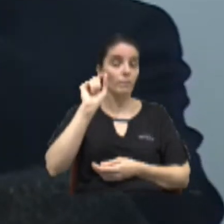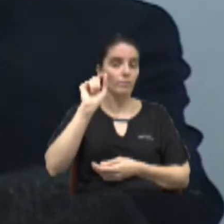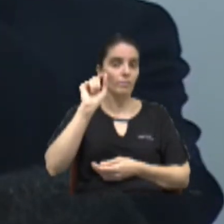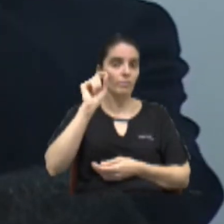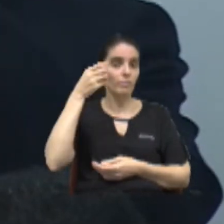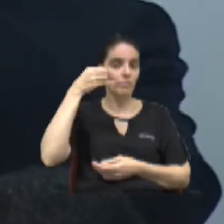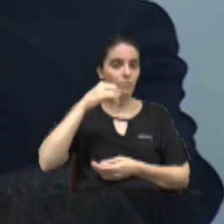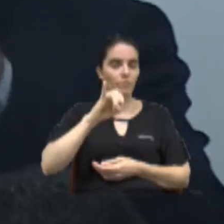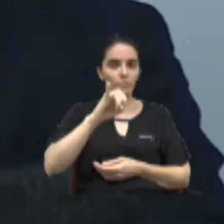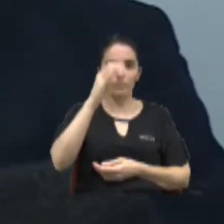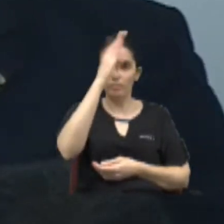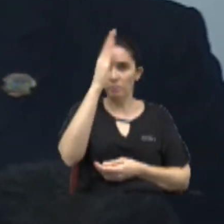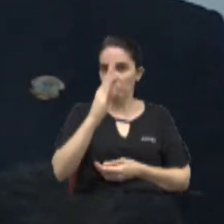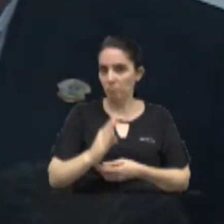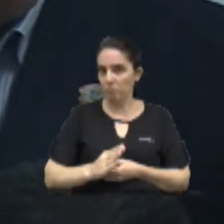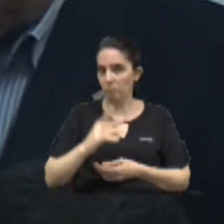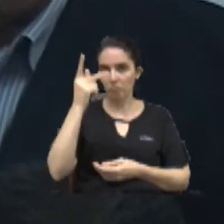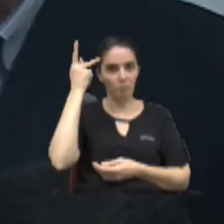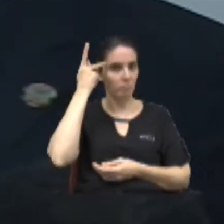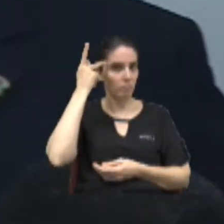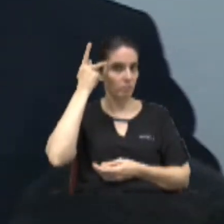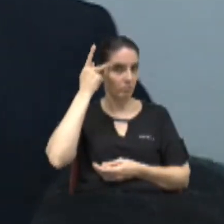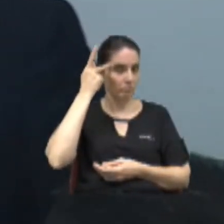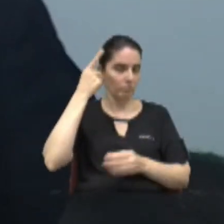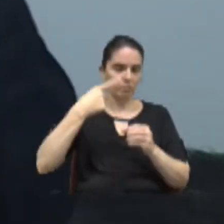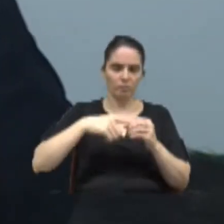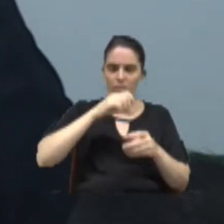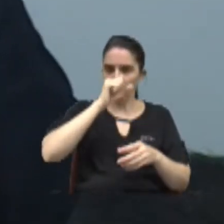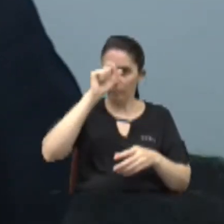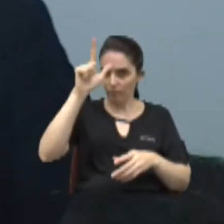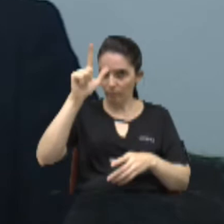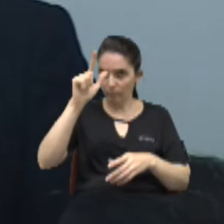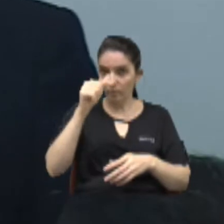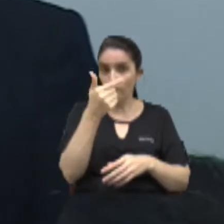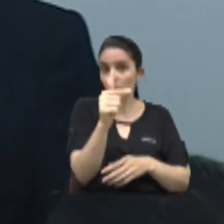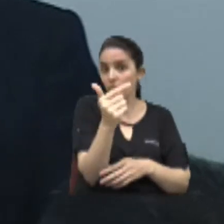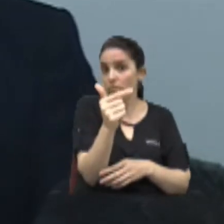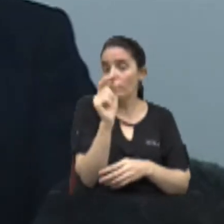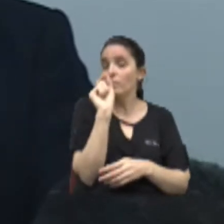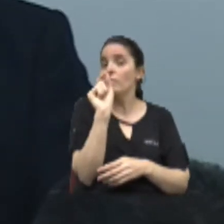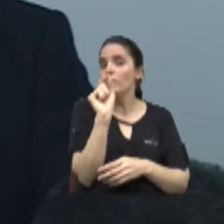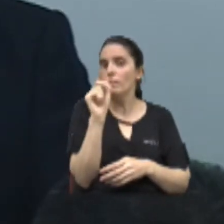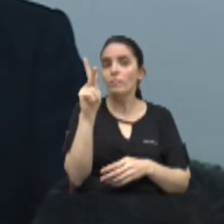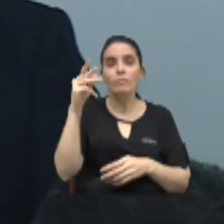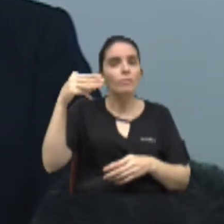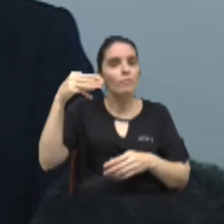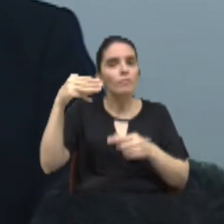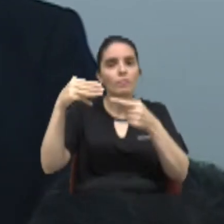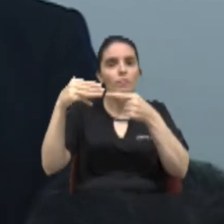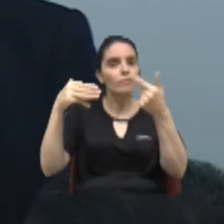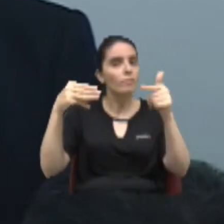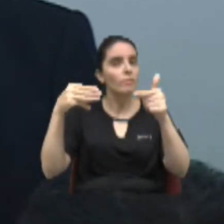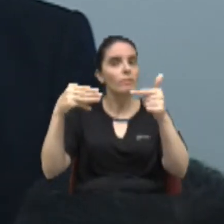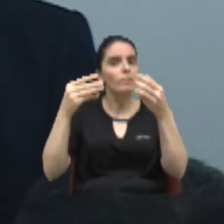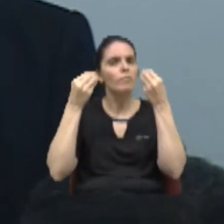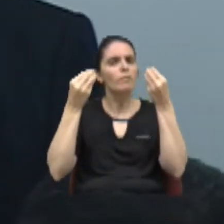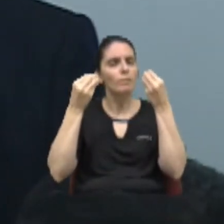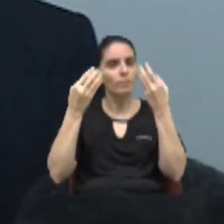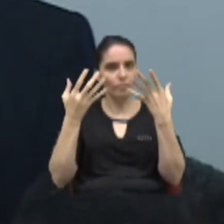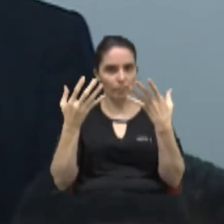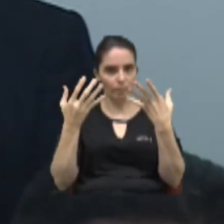sem a presença da Polícia Militar. Eu me lembro quando,